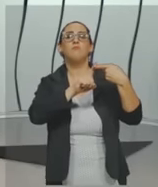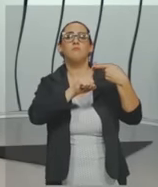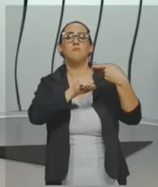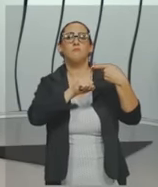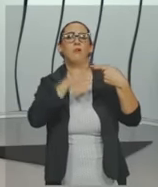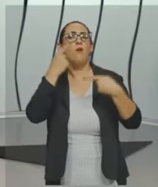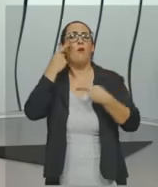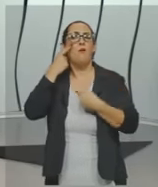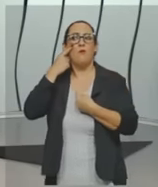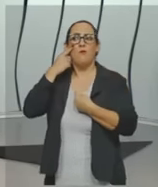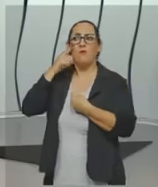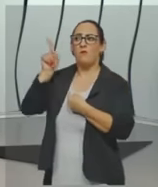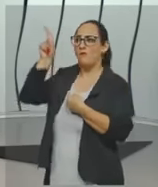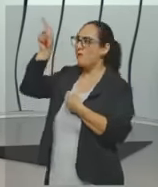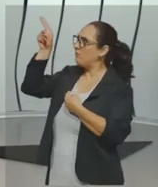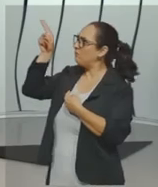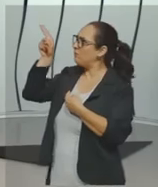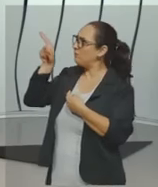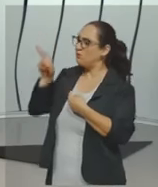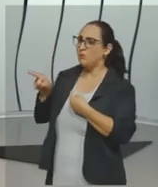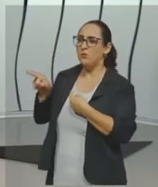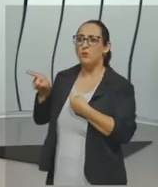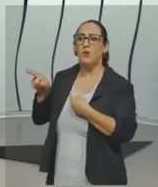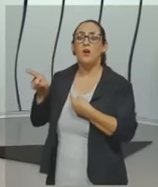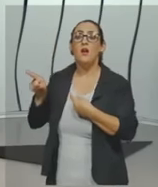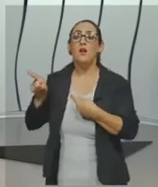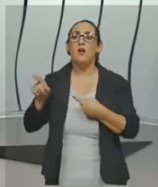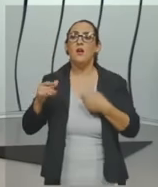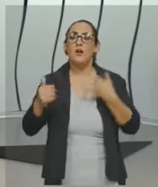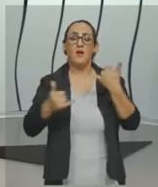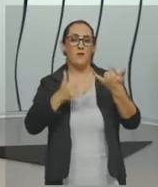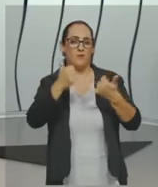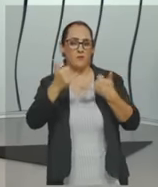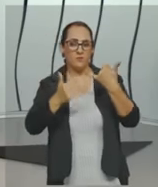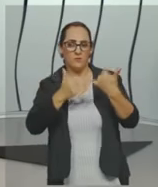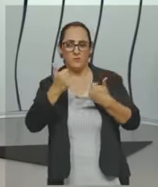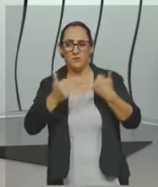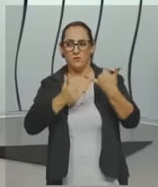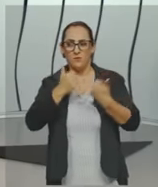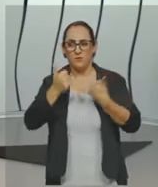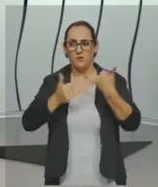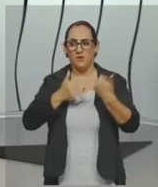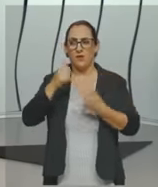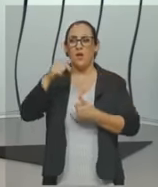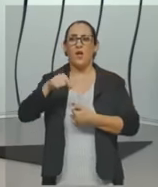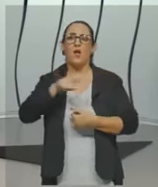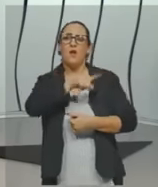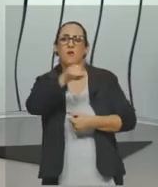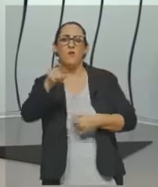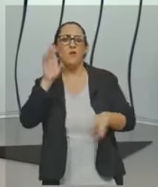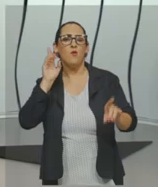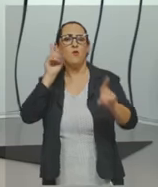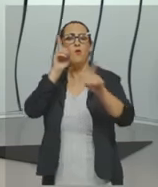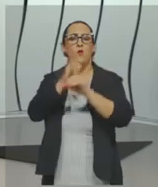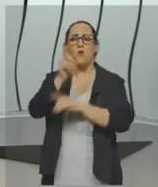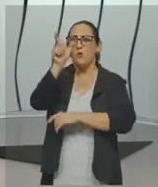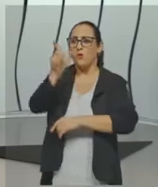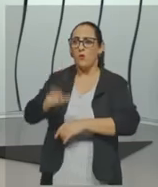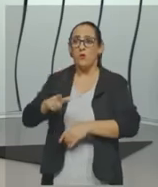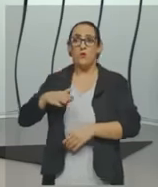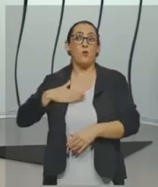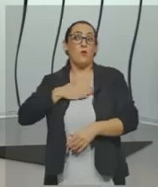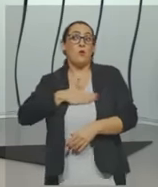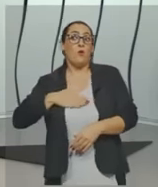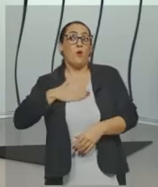só, por exemplo, vou fazer uma brincadeira aqui. Você encontrou uma pessoa que você gosta muito, namorado, ou então você está com muito